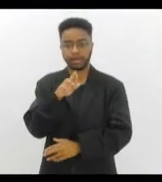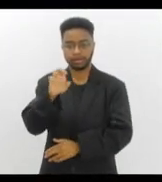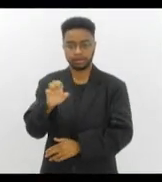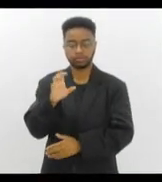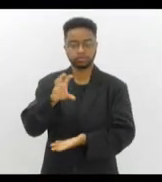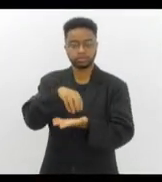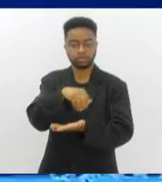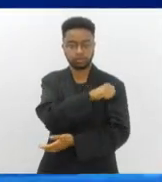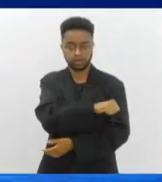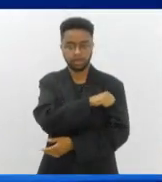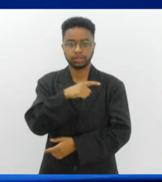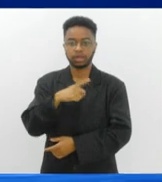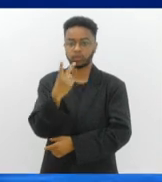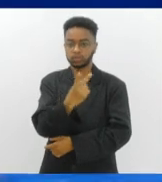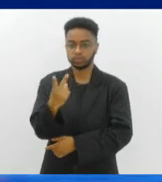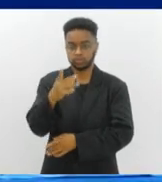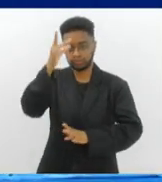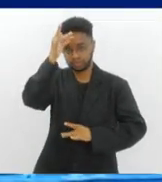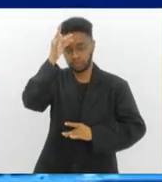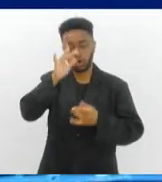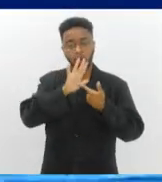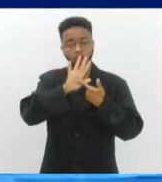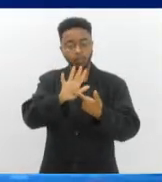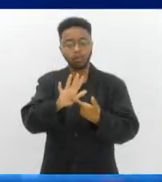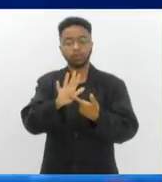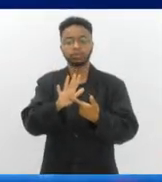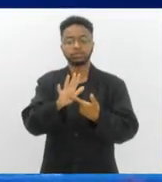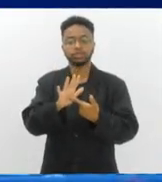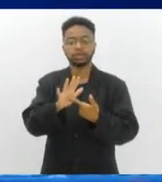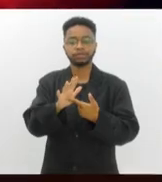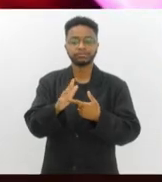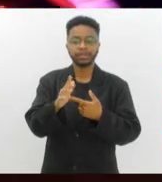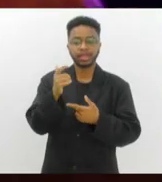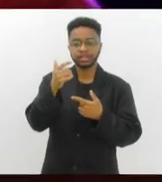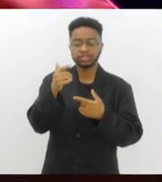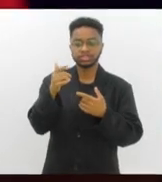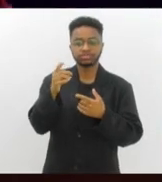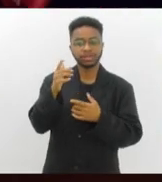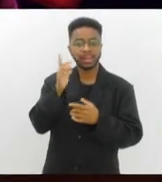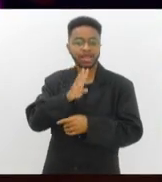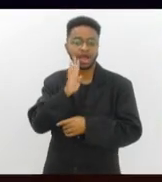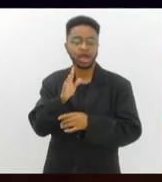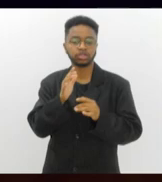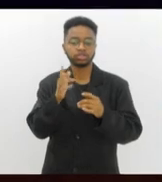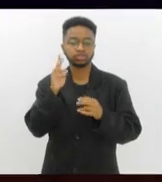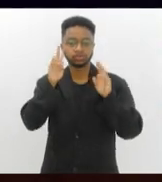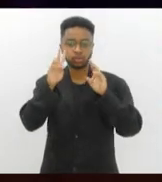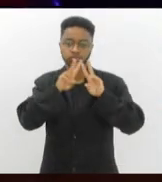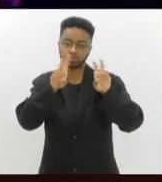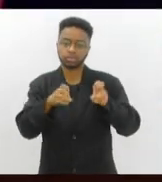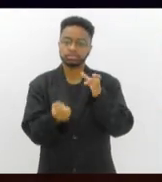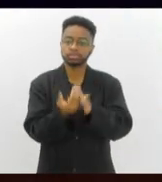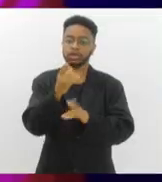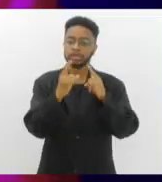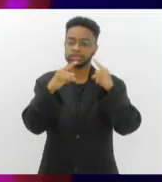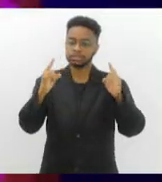centro. Os dois personagens em cena contam de forma lúdica e leve histórias sobre o surgimento de um circo, com brincadeiras e